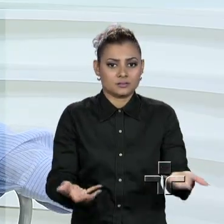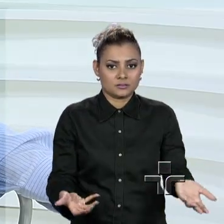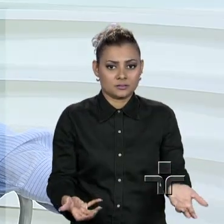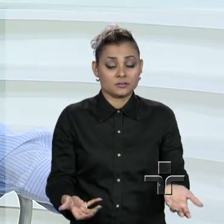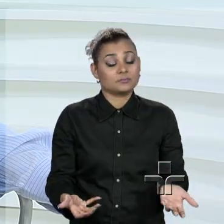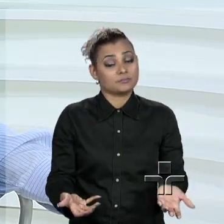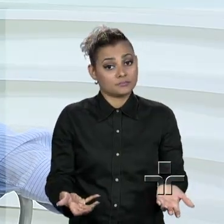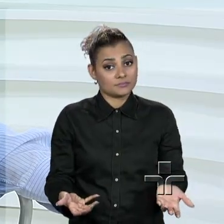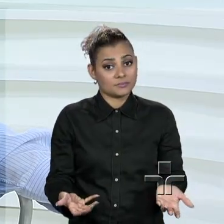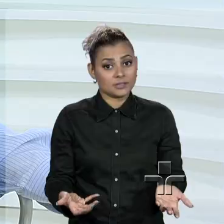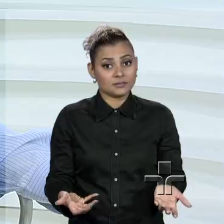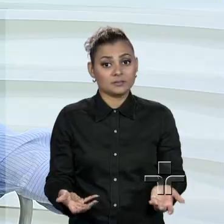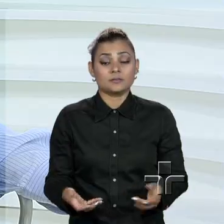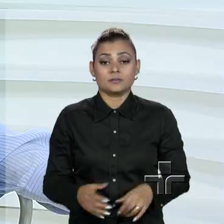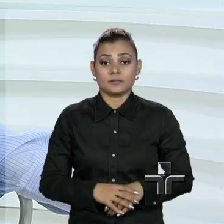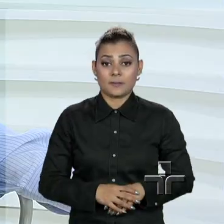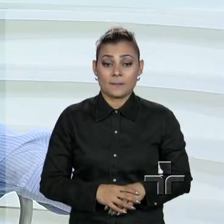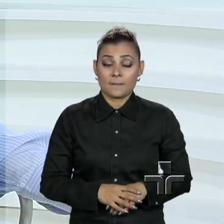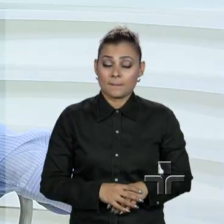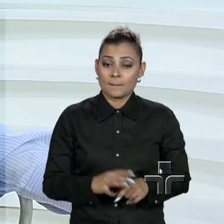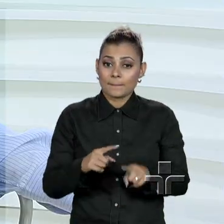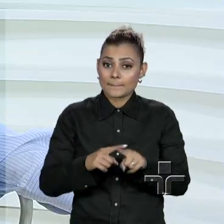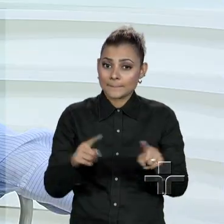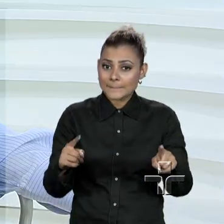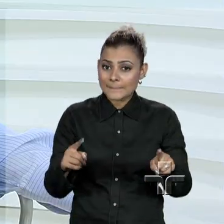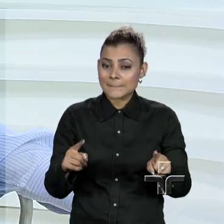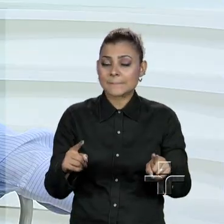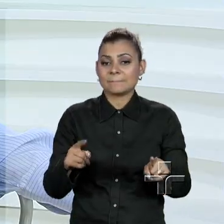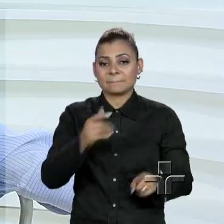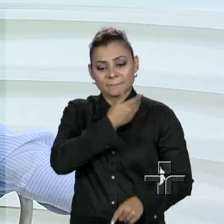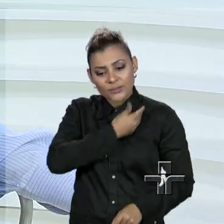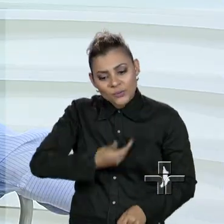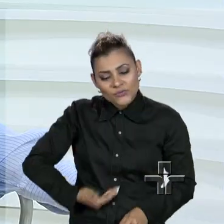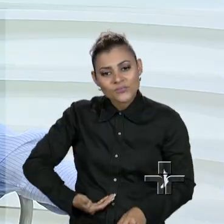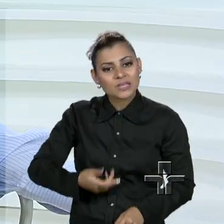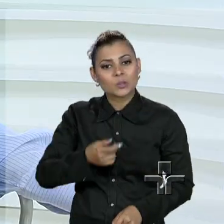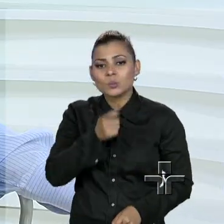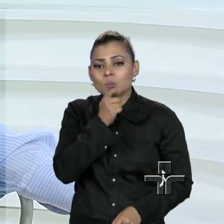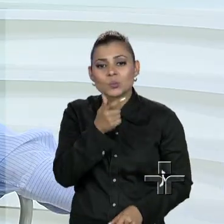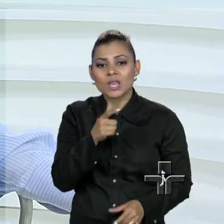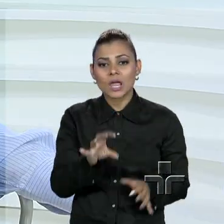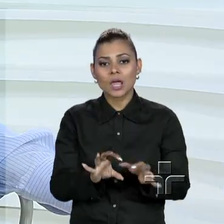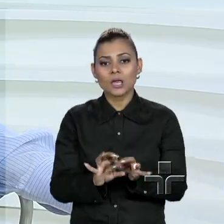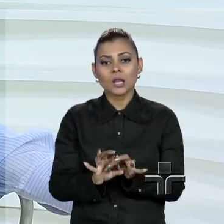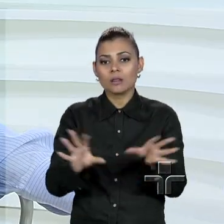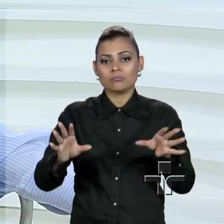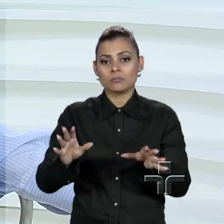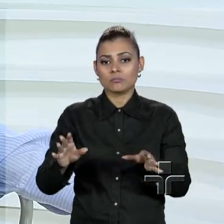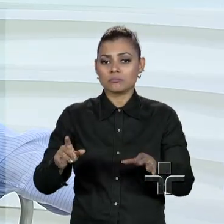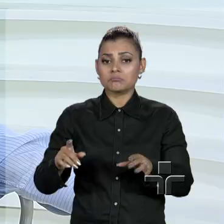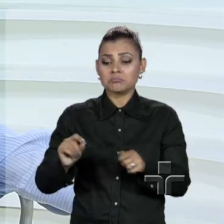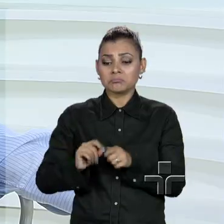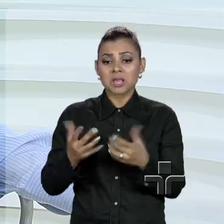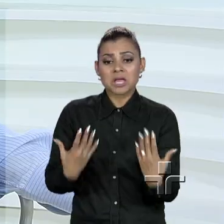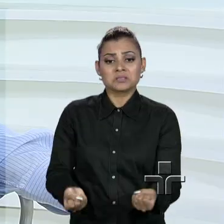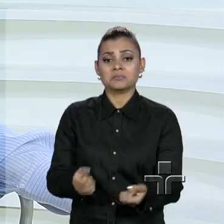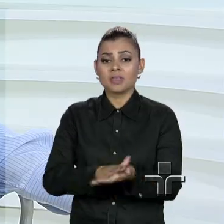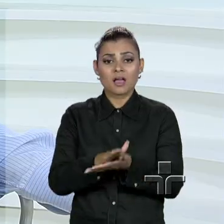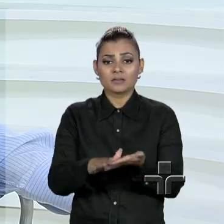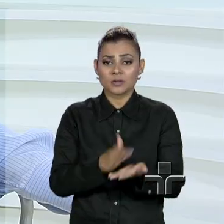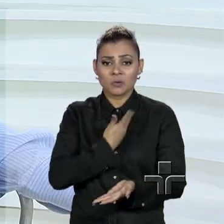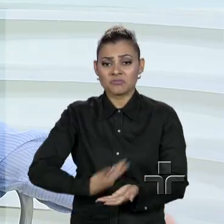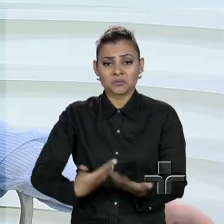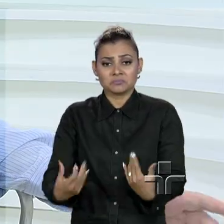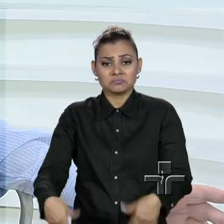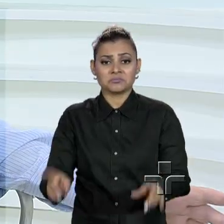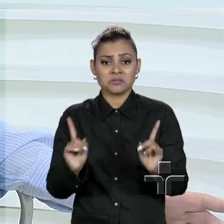consumo. Mas o governo não tem menor disponibilidade. Nós estamos com um déficit nominal